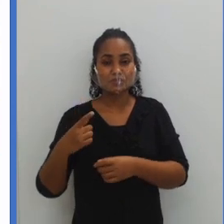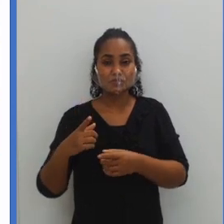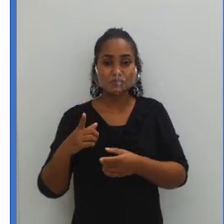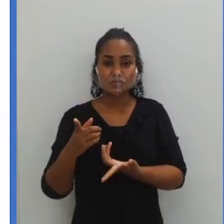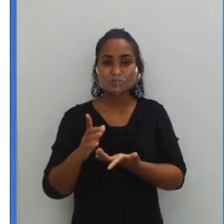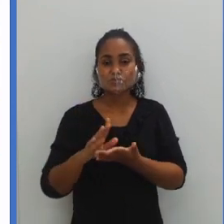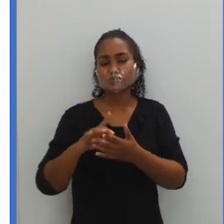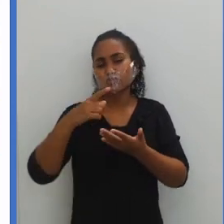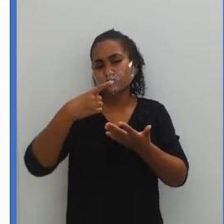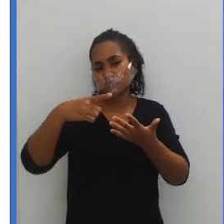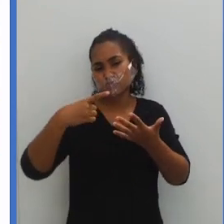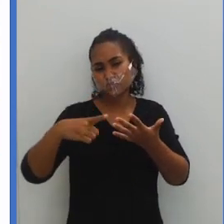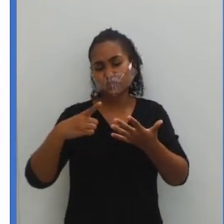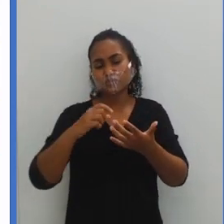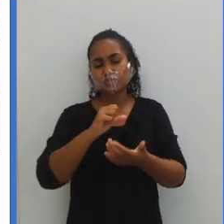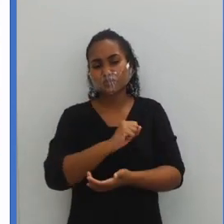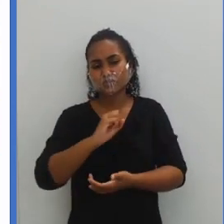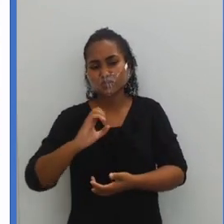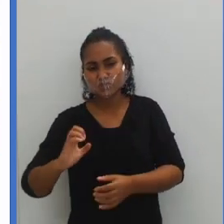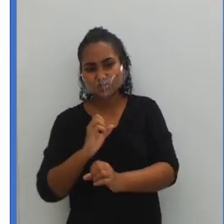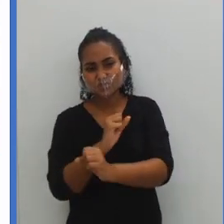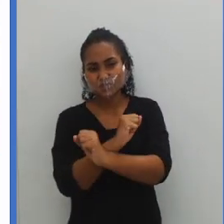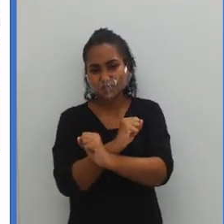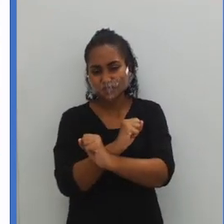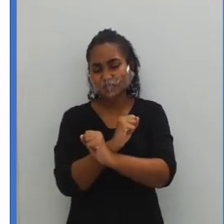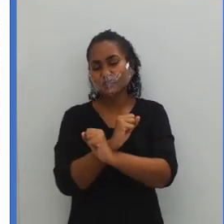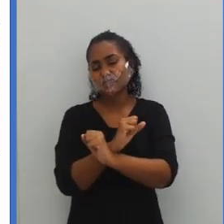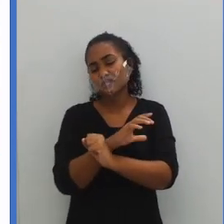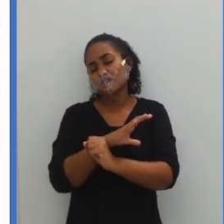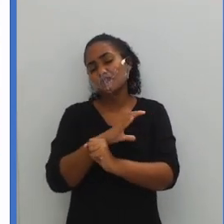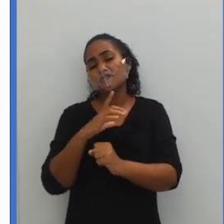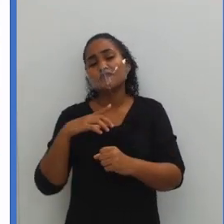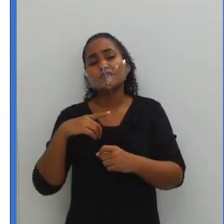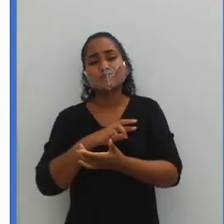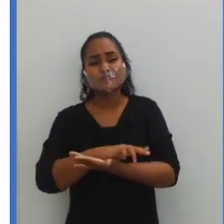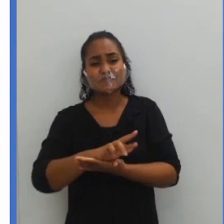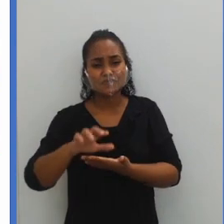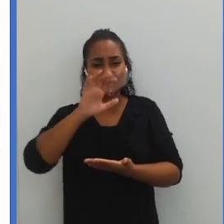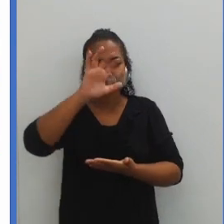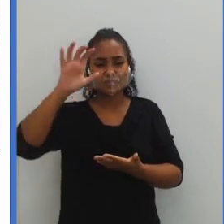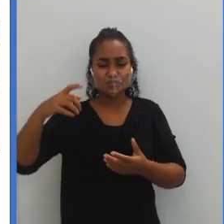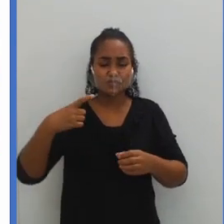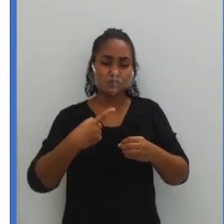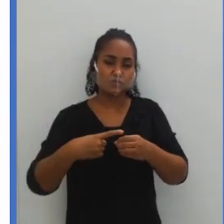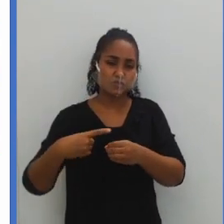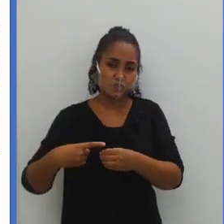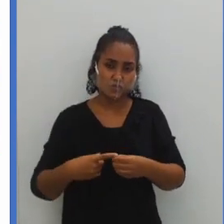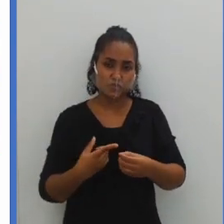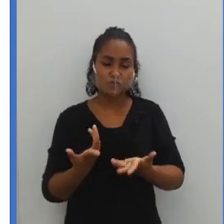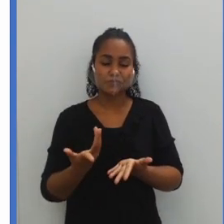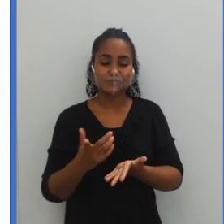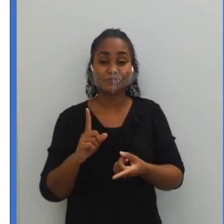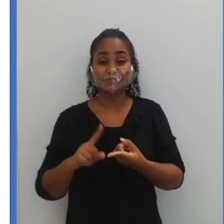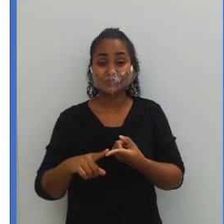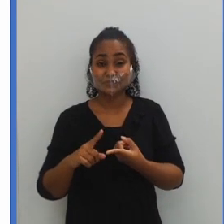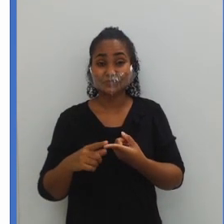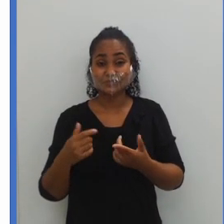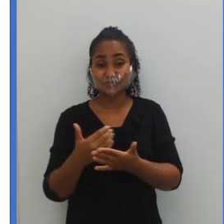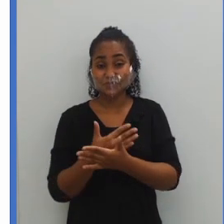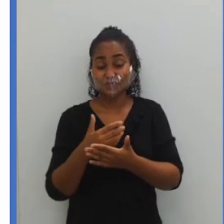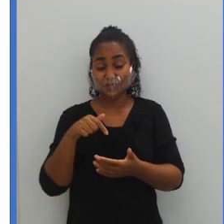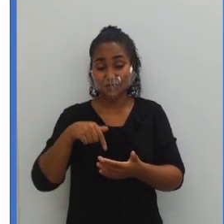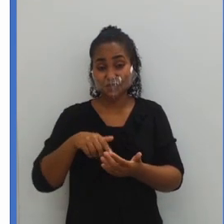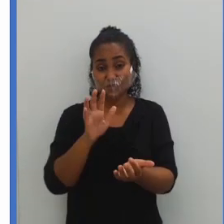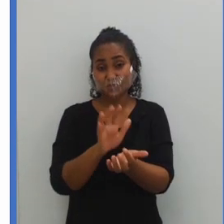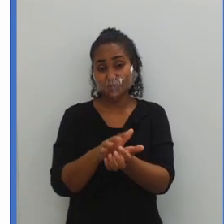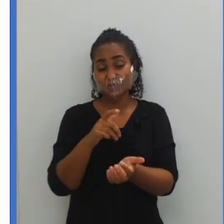de Bezerros, de São Domingos, Santa Cruz, Caruaru, de diversas cidades do interior. E especificamente